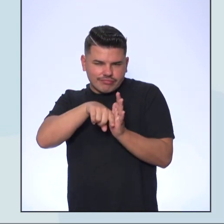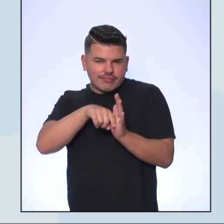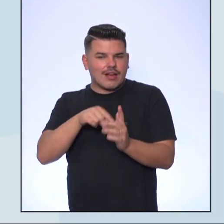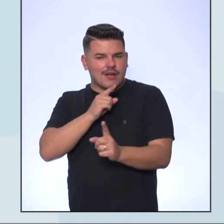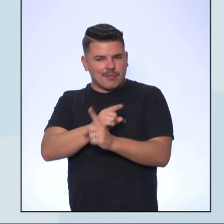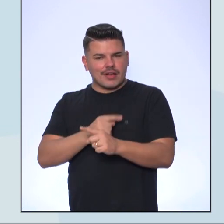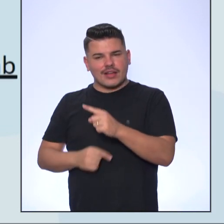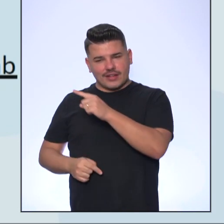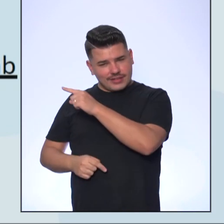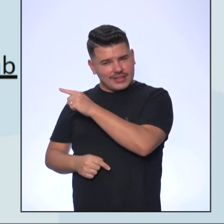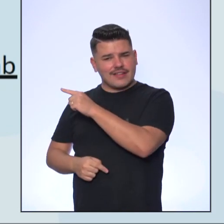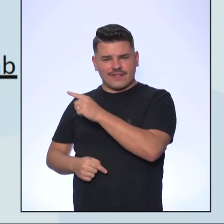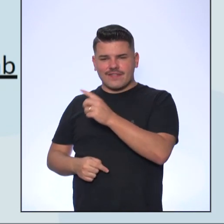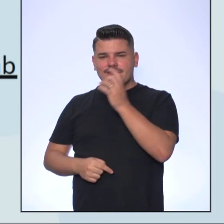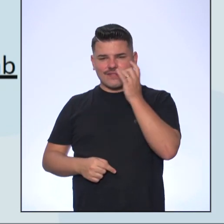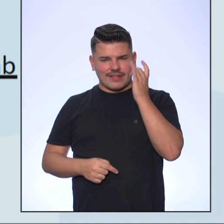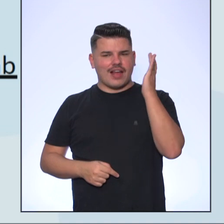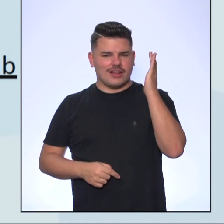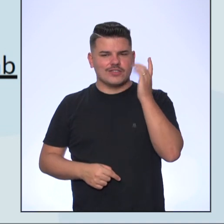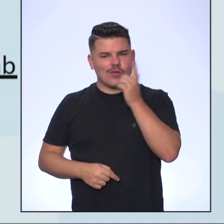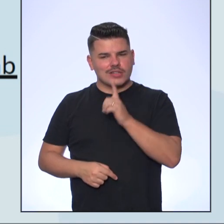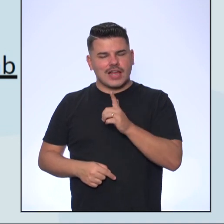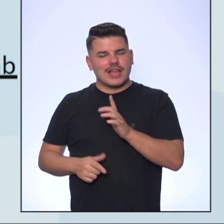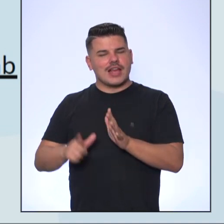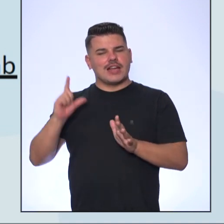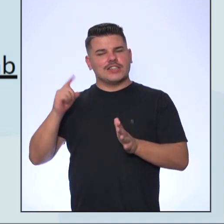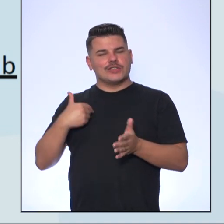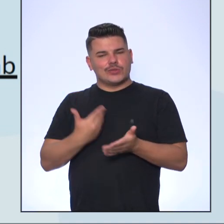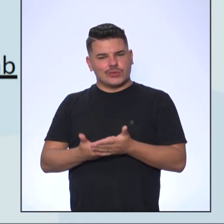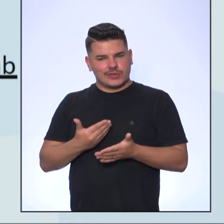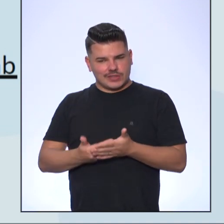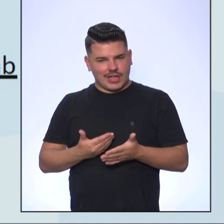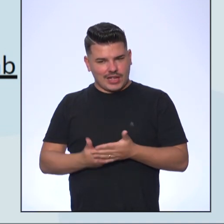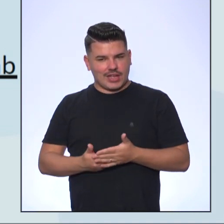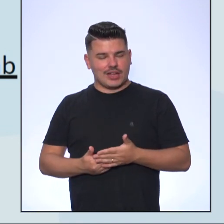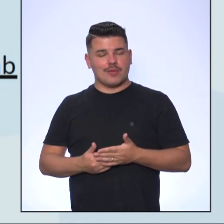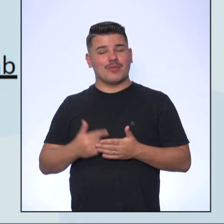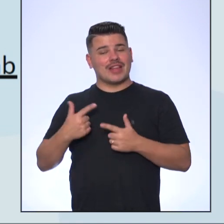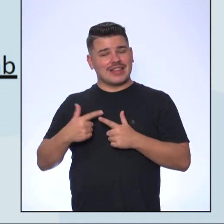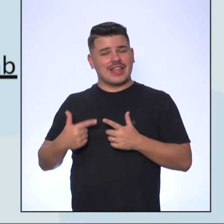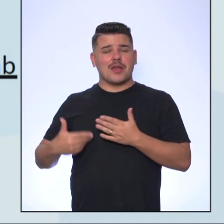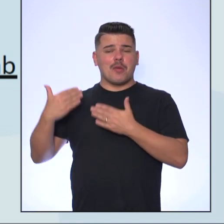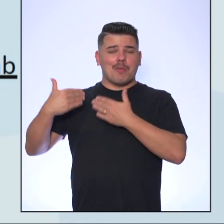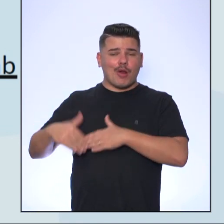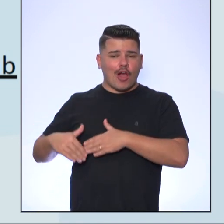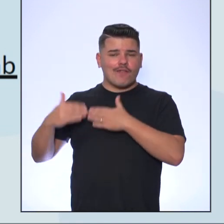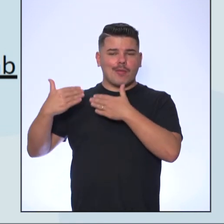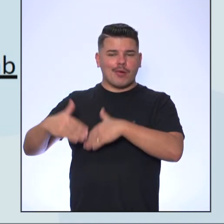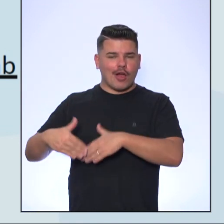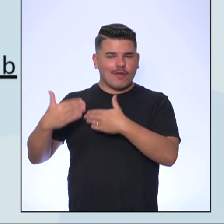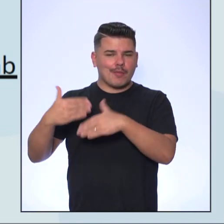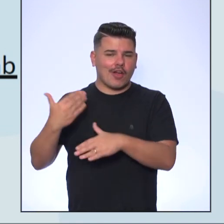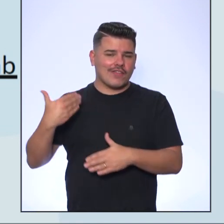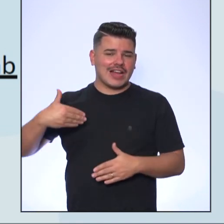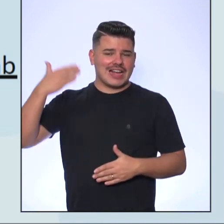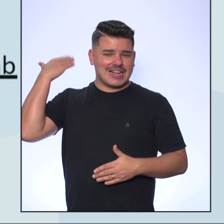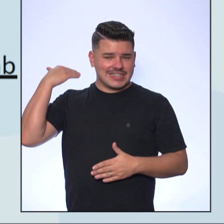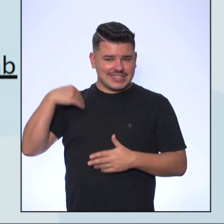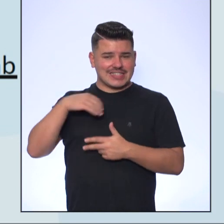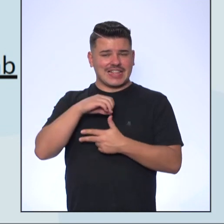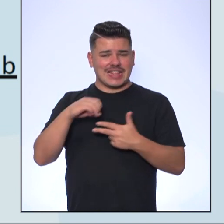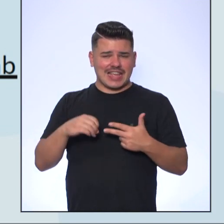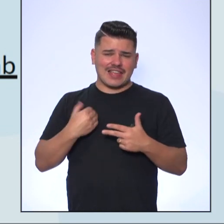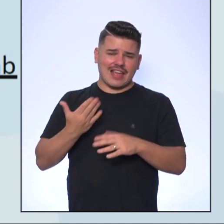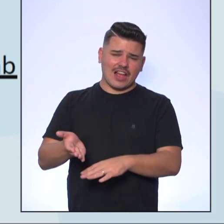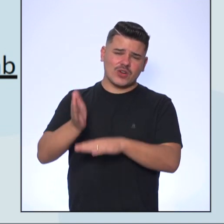jeito mais fácil, mais importante até para você se preparar, é estudar pelas provas anteriores. Isso ajuda e ajuda